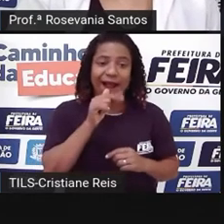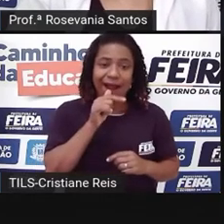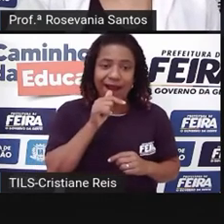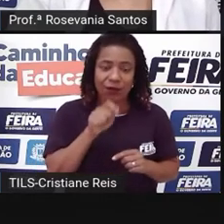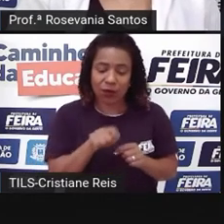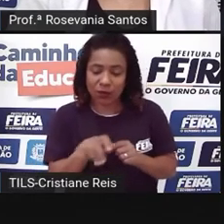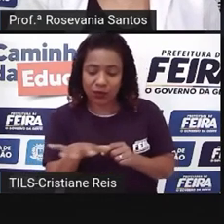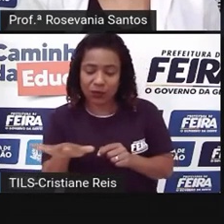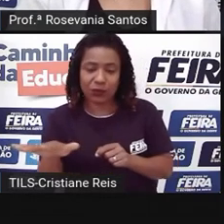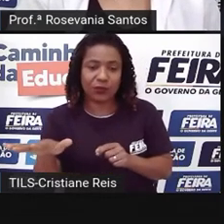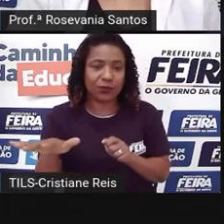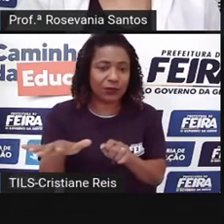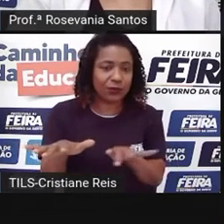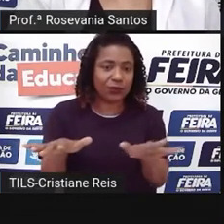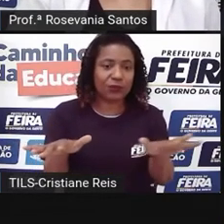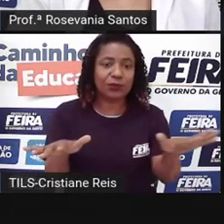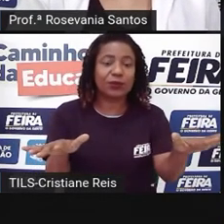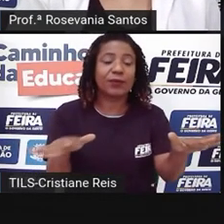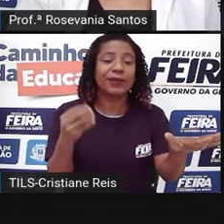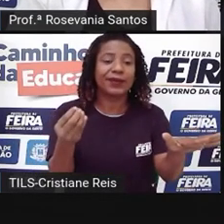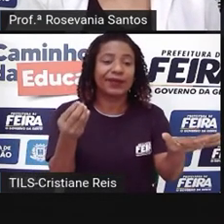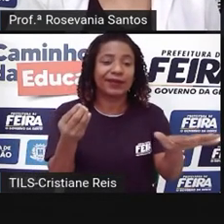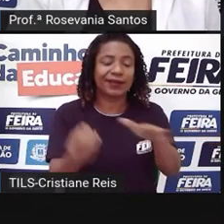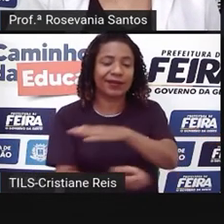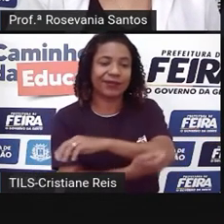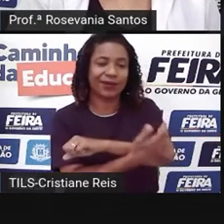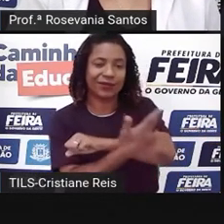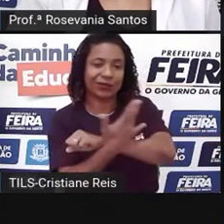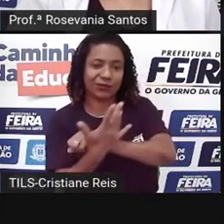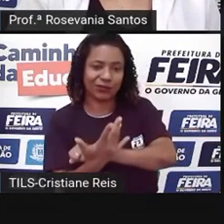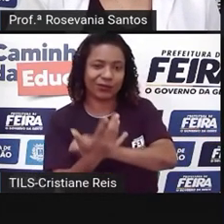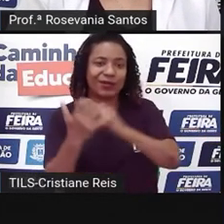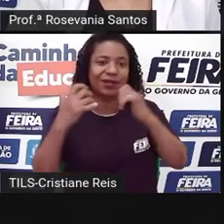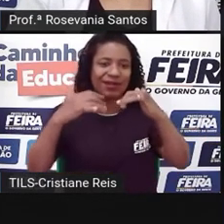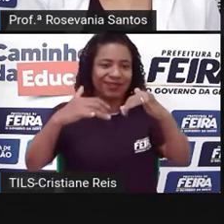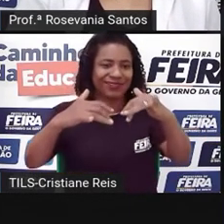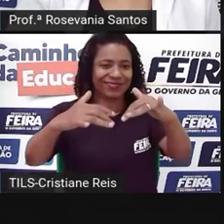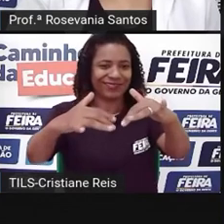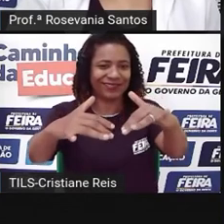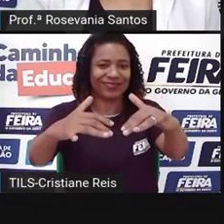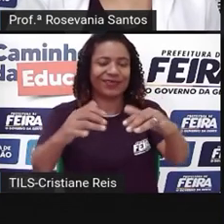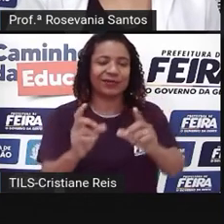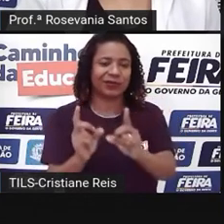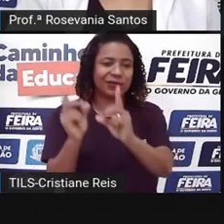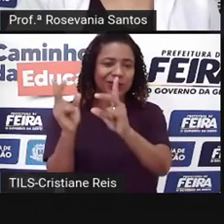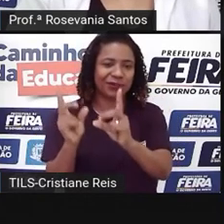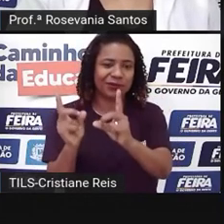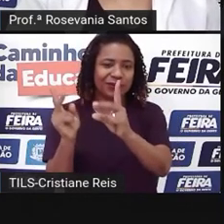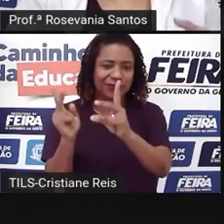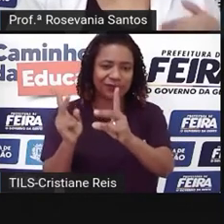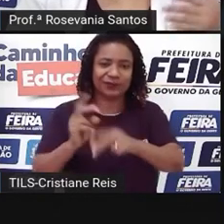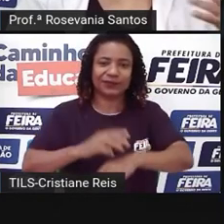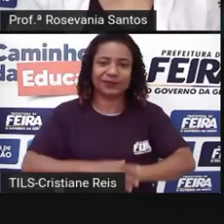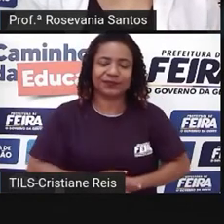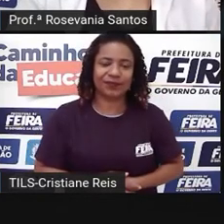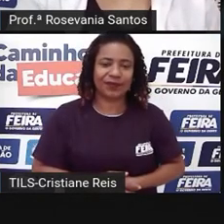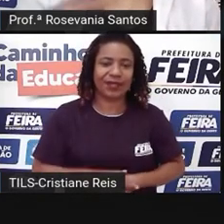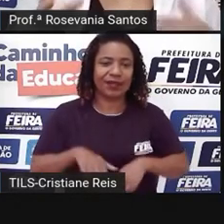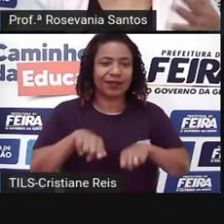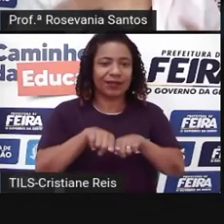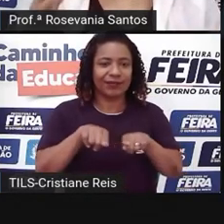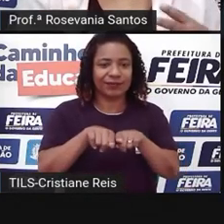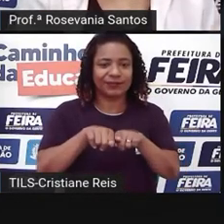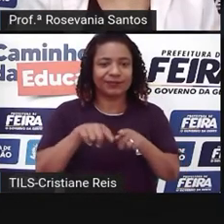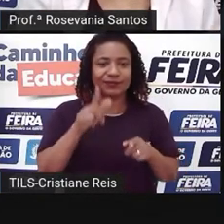principalmente da área dos plantations, né, da agricultura para exportação. E aqui, né, o Rio Congo, que quem